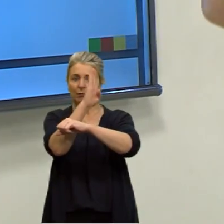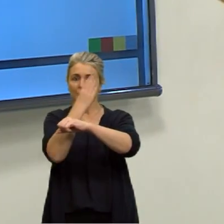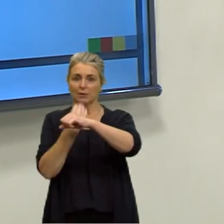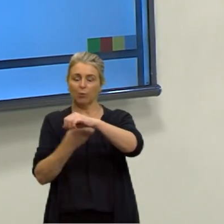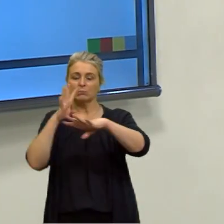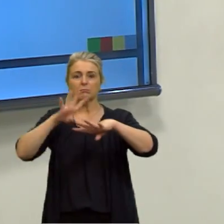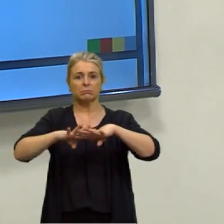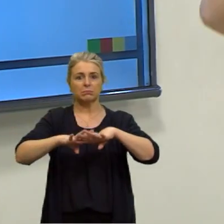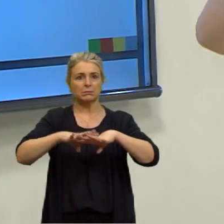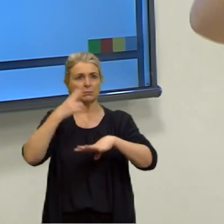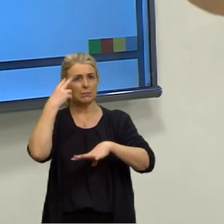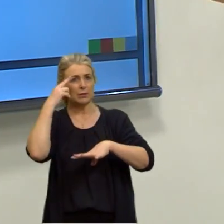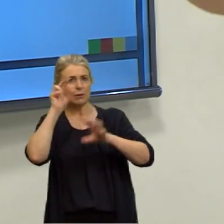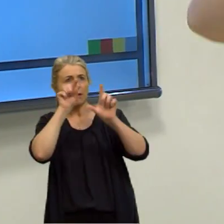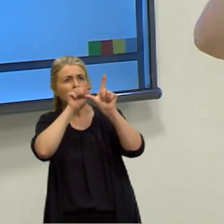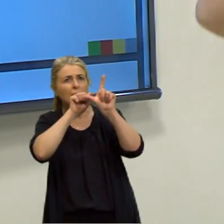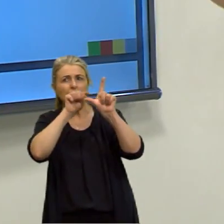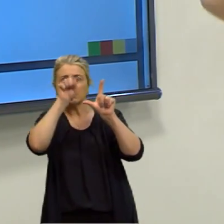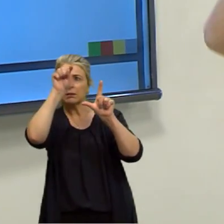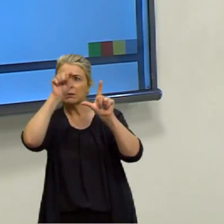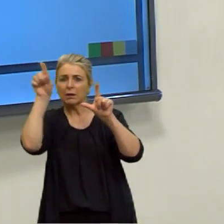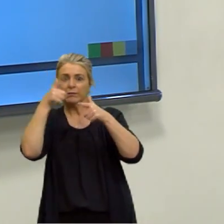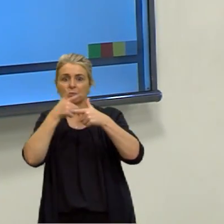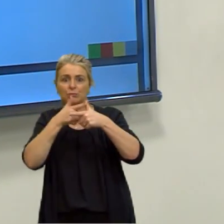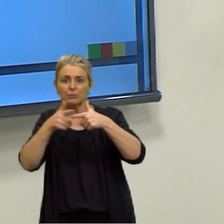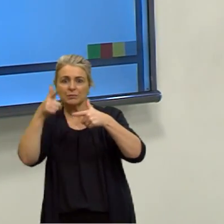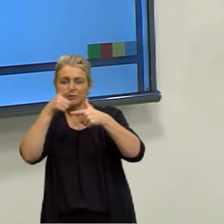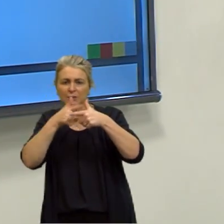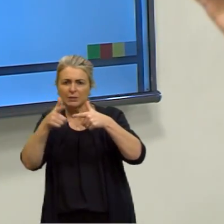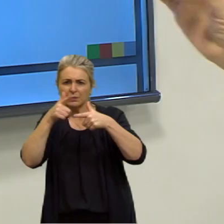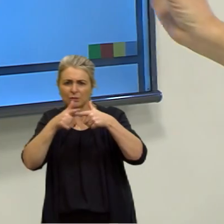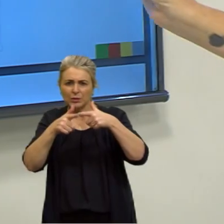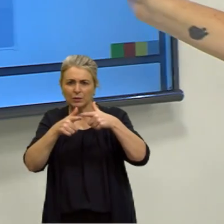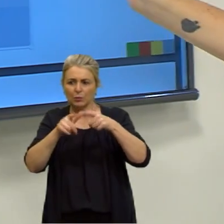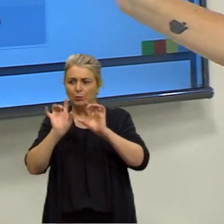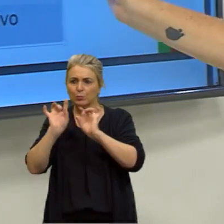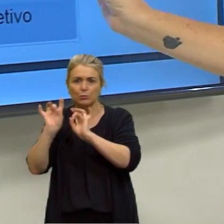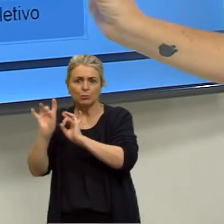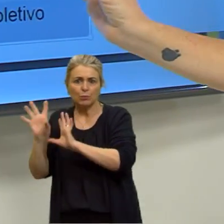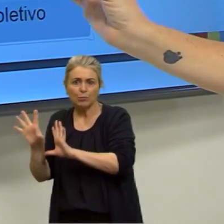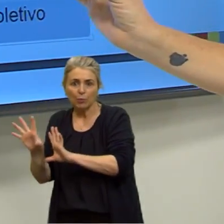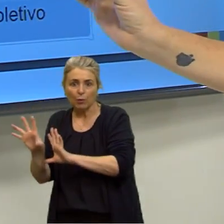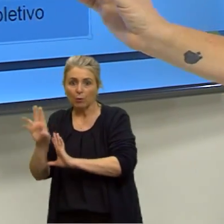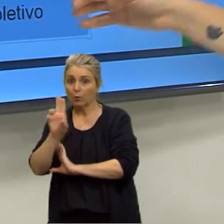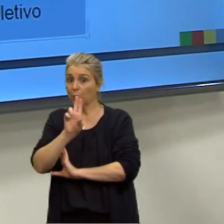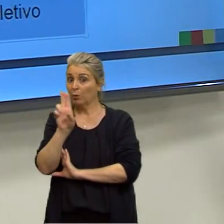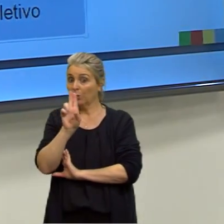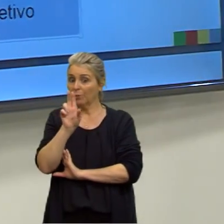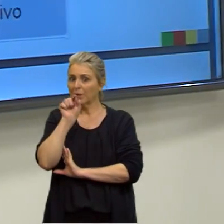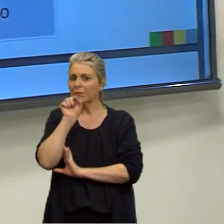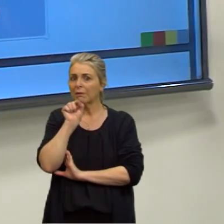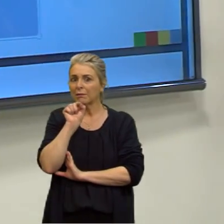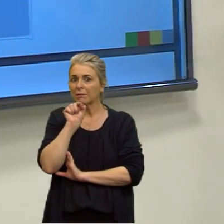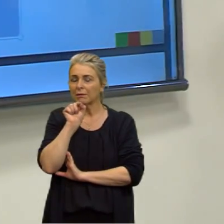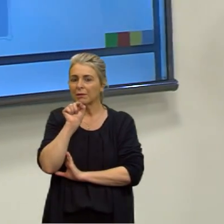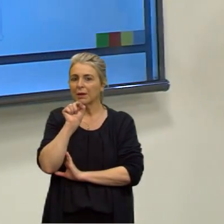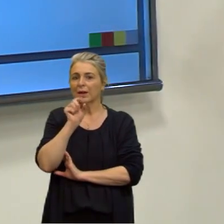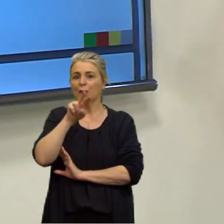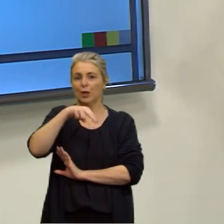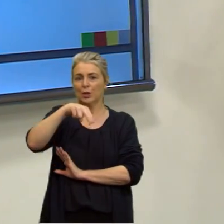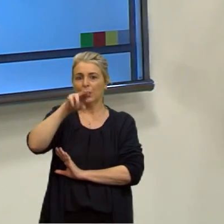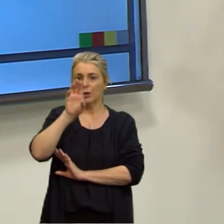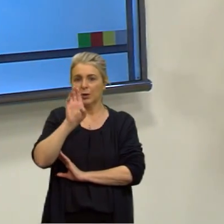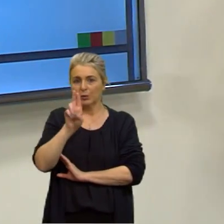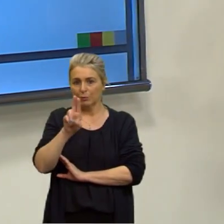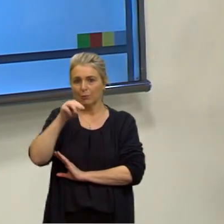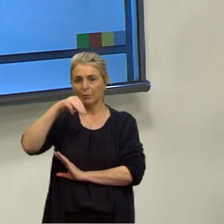imagina aquele gráfico né a gente vai dividir aquele pedacinho que sobra o nome que a gente der para ele esse é um numeral